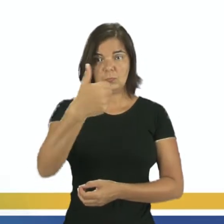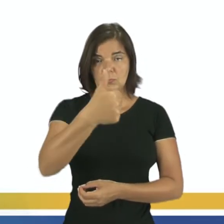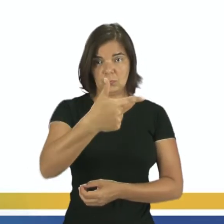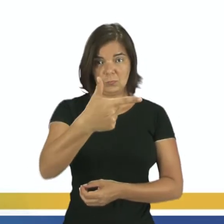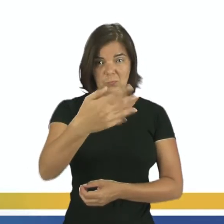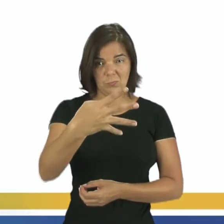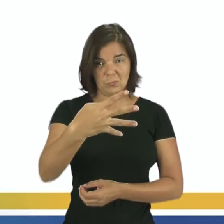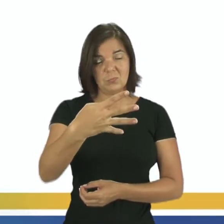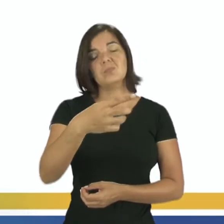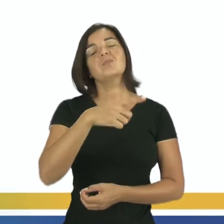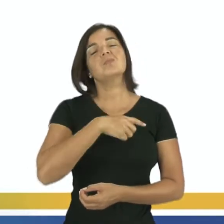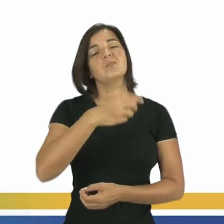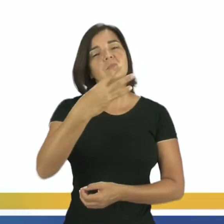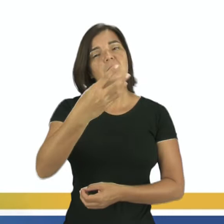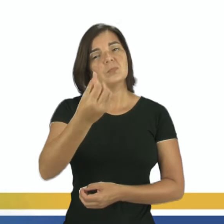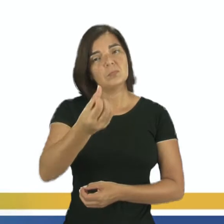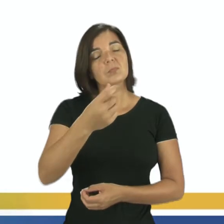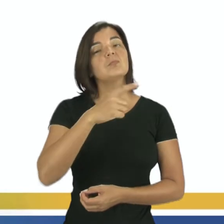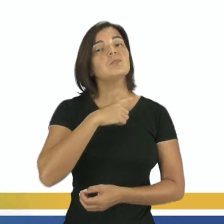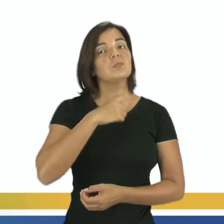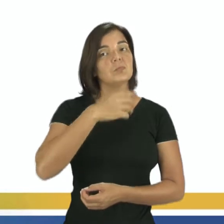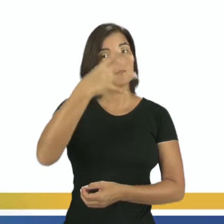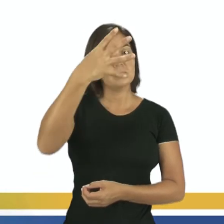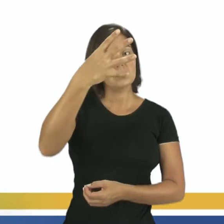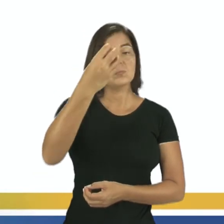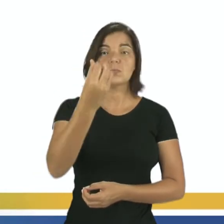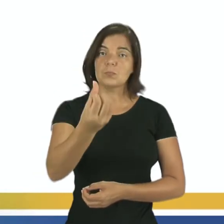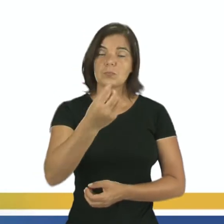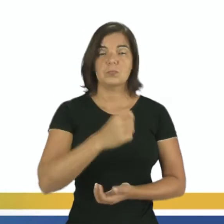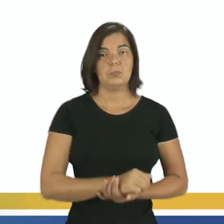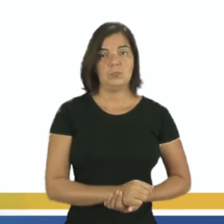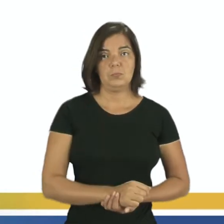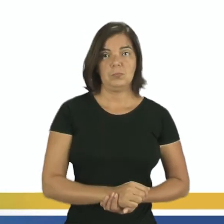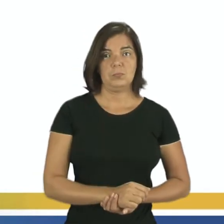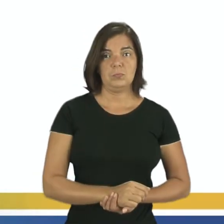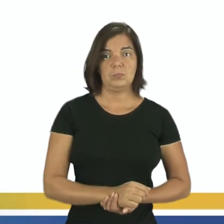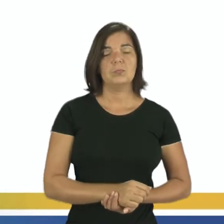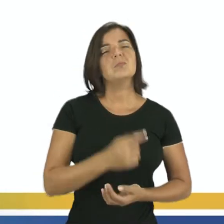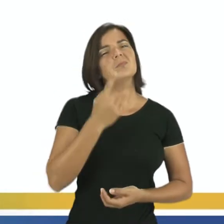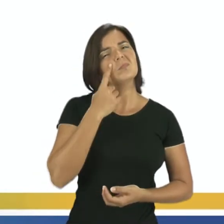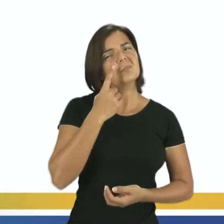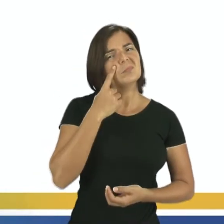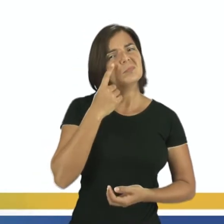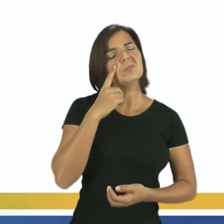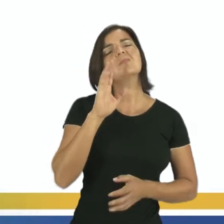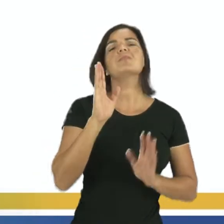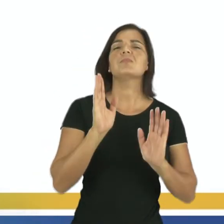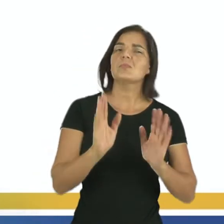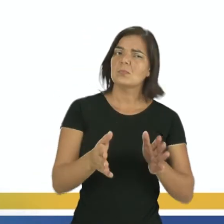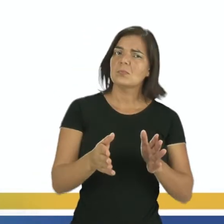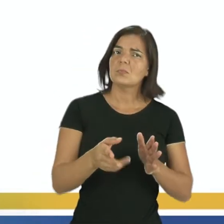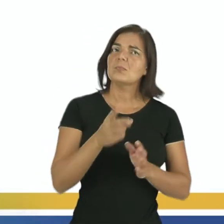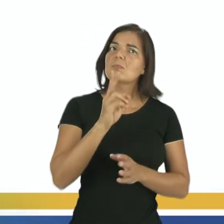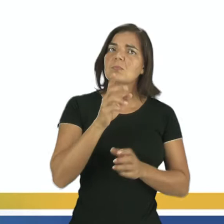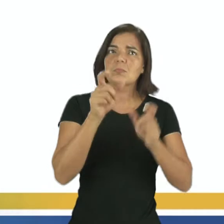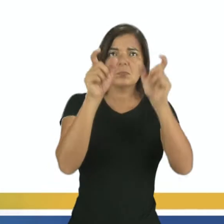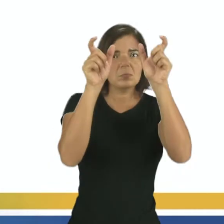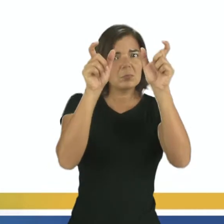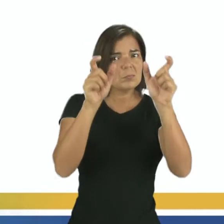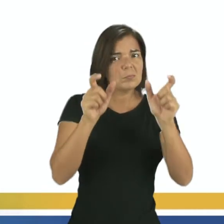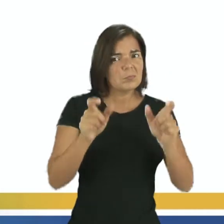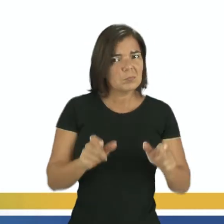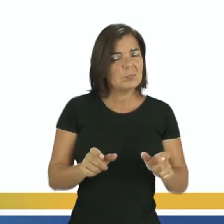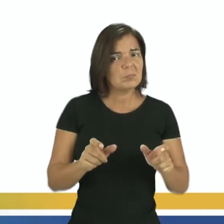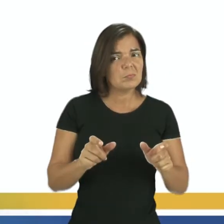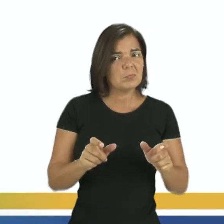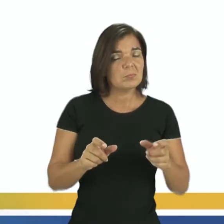e 36, eles têm a ver com o 4 e o 6? Você reparou que eles estão ao mesmo